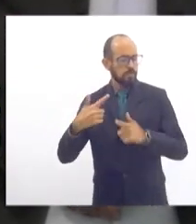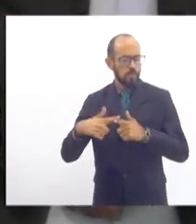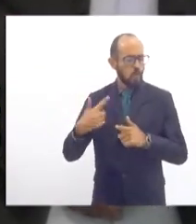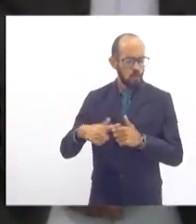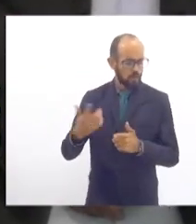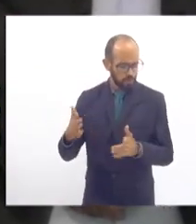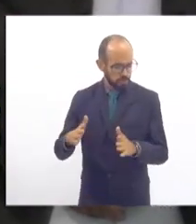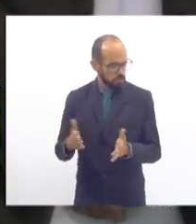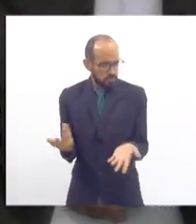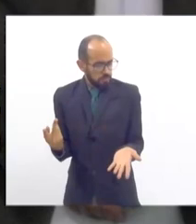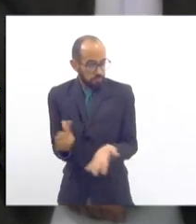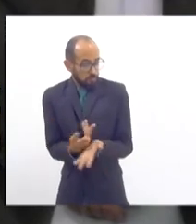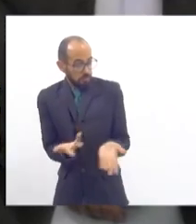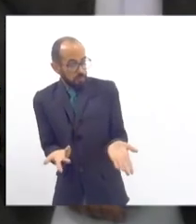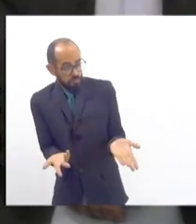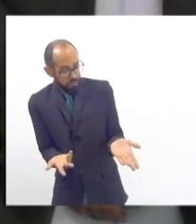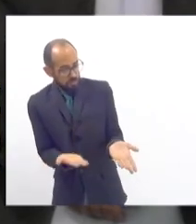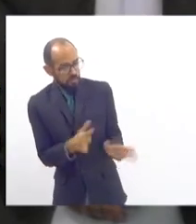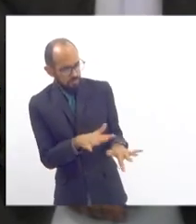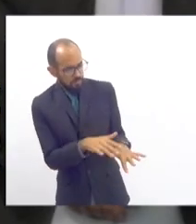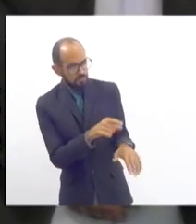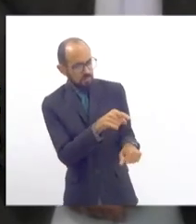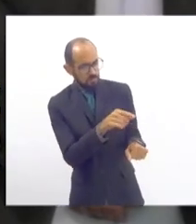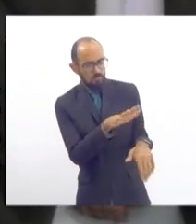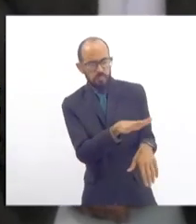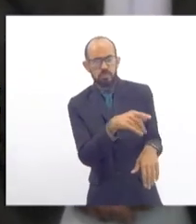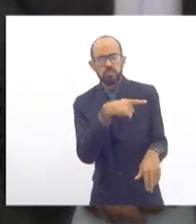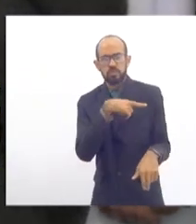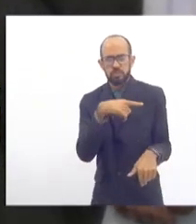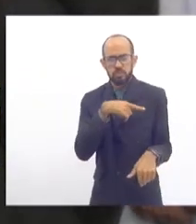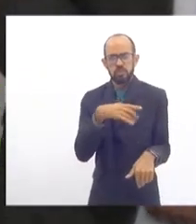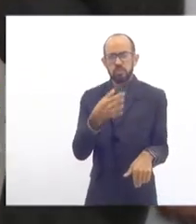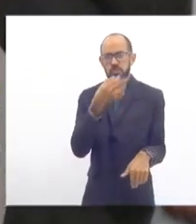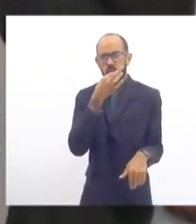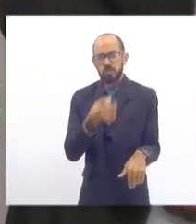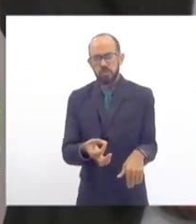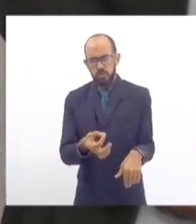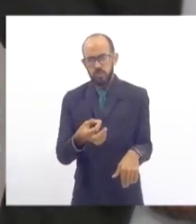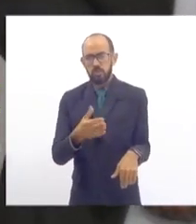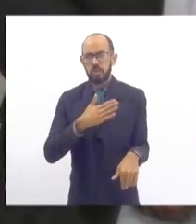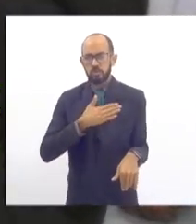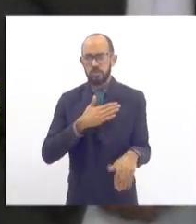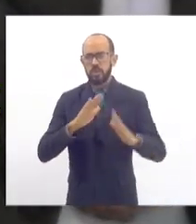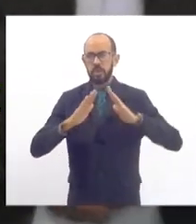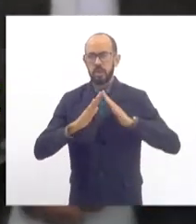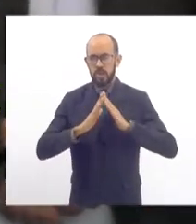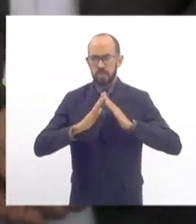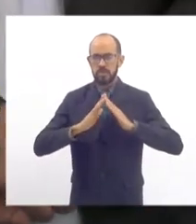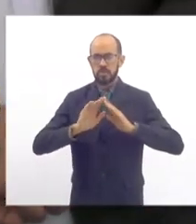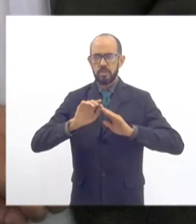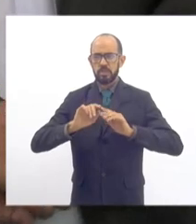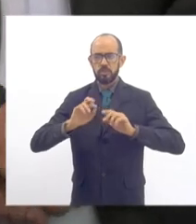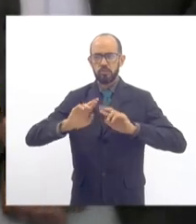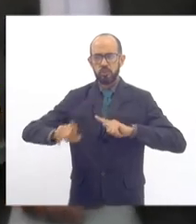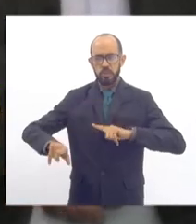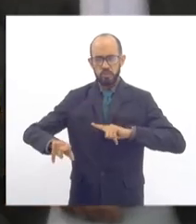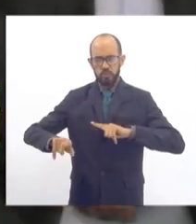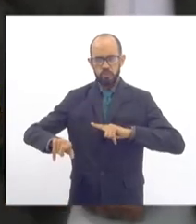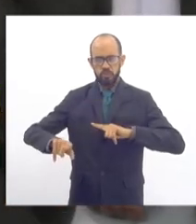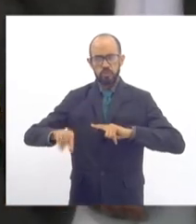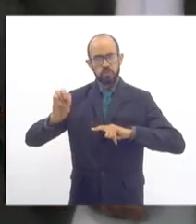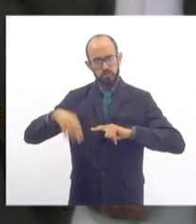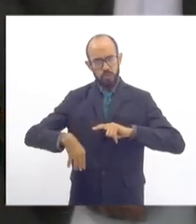Todavia, havia um parecer, havia um posicionamento da minha casa no sentido contrário.